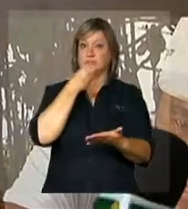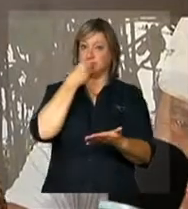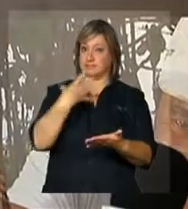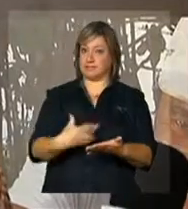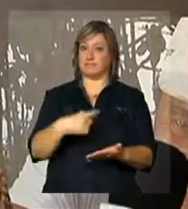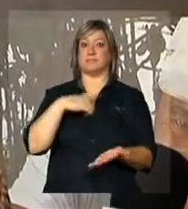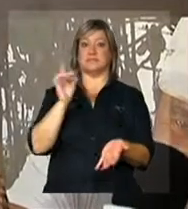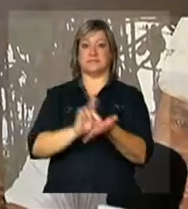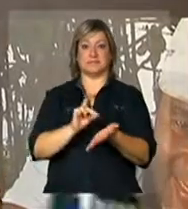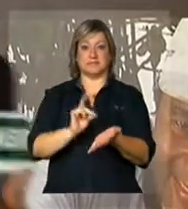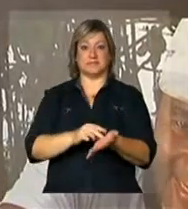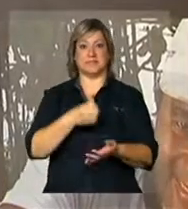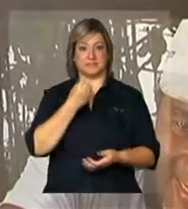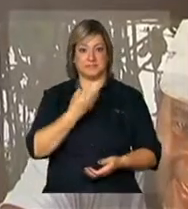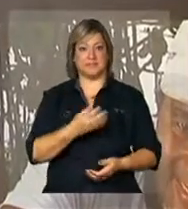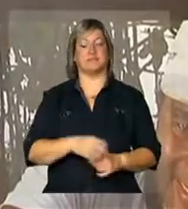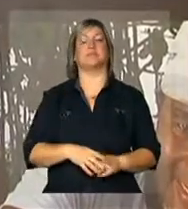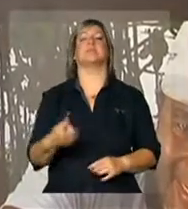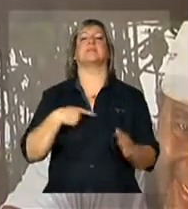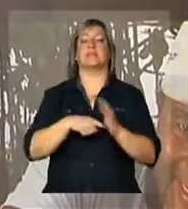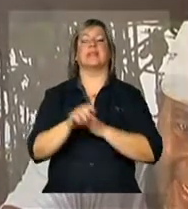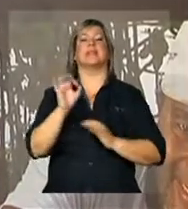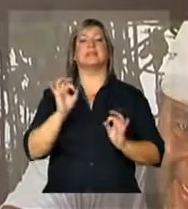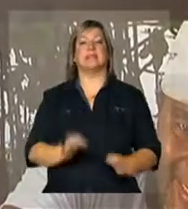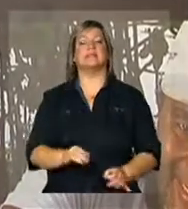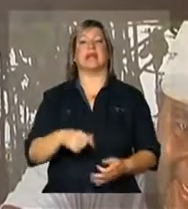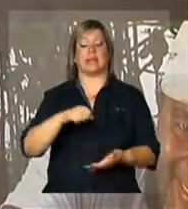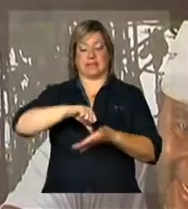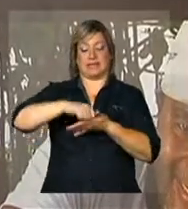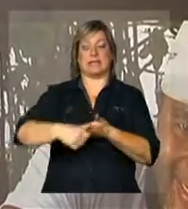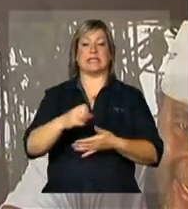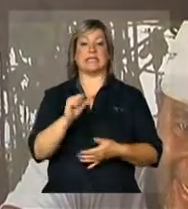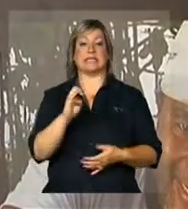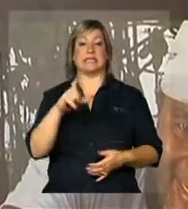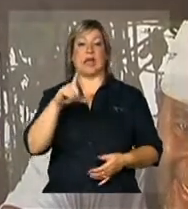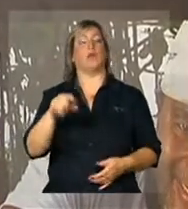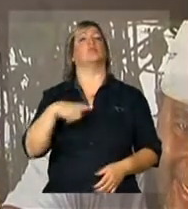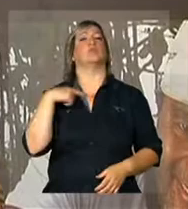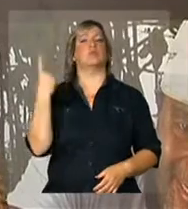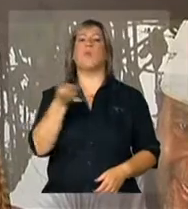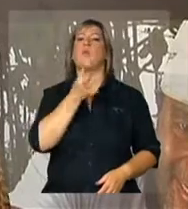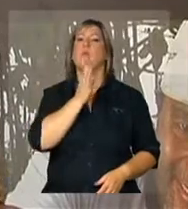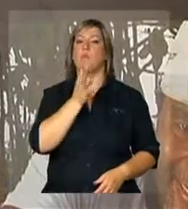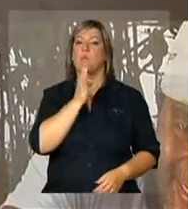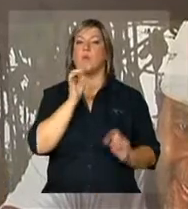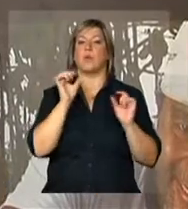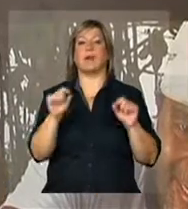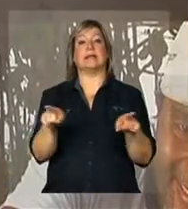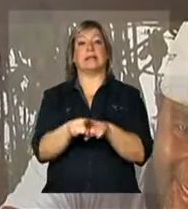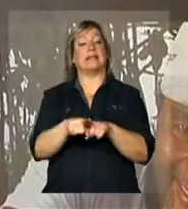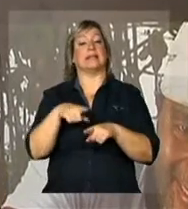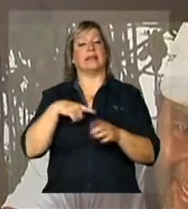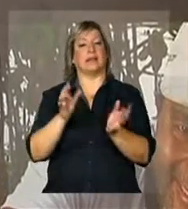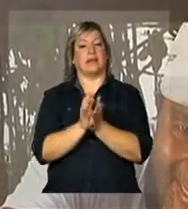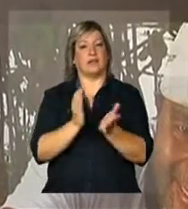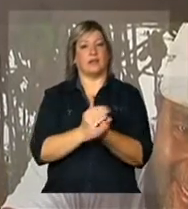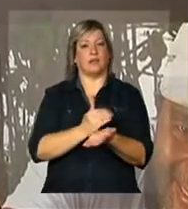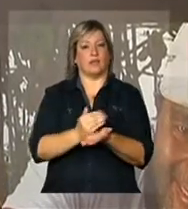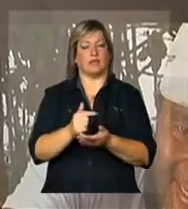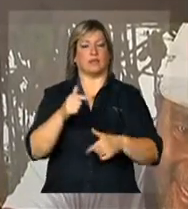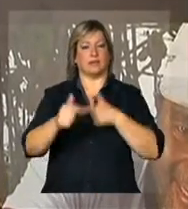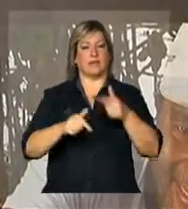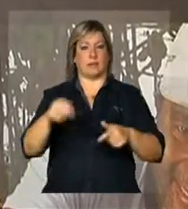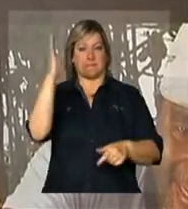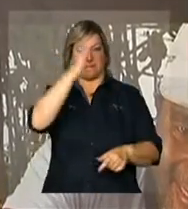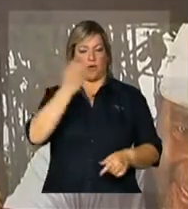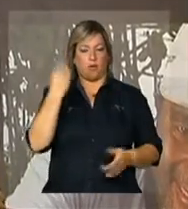produto verdadeiramente orgânico? Cada vez mais o selo está sendo reconhecido. Também foi uma iniciativa inovadora do Brasil